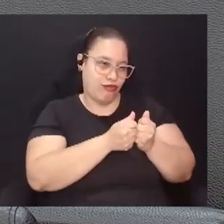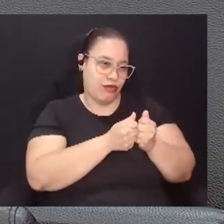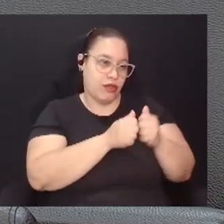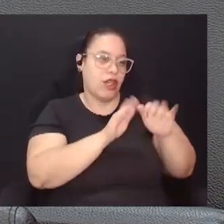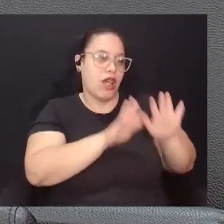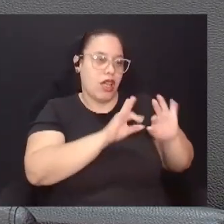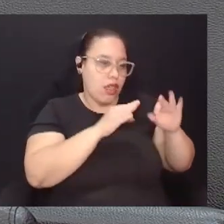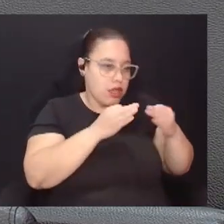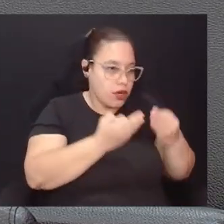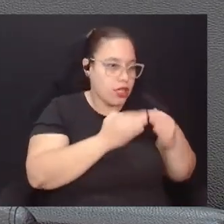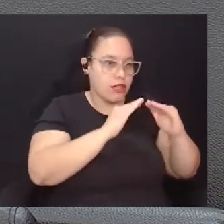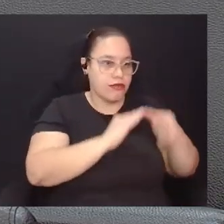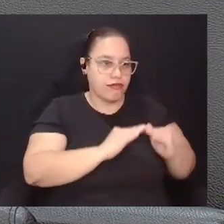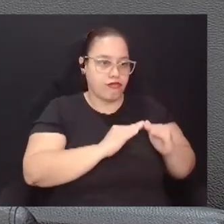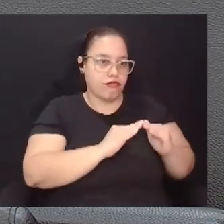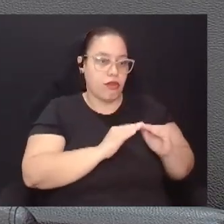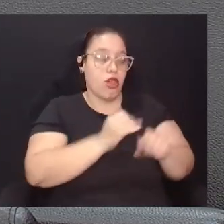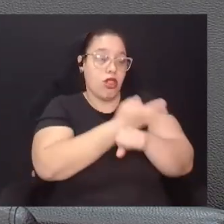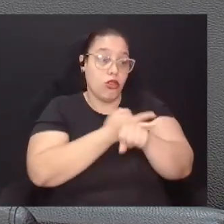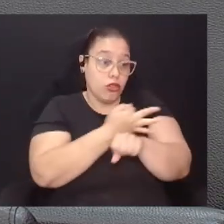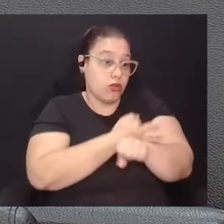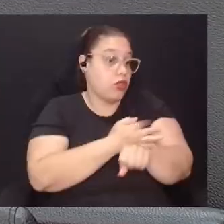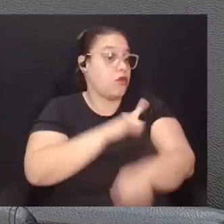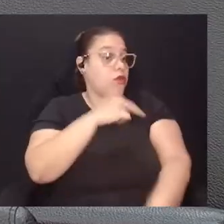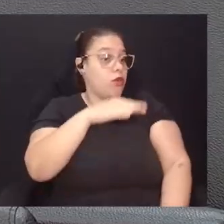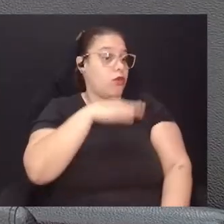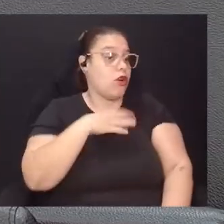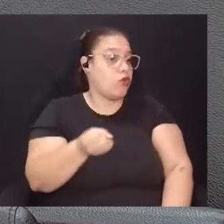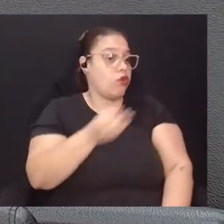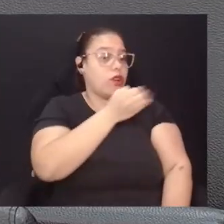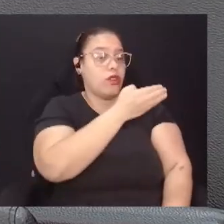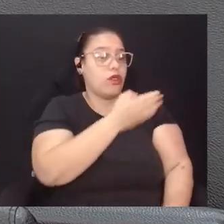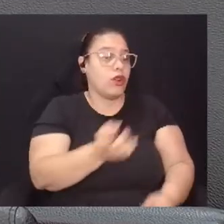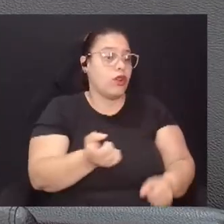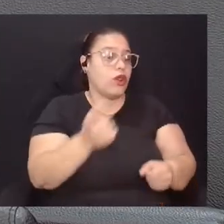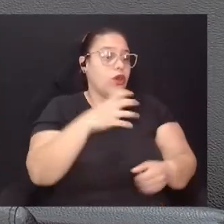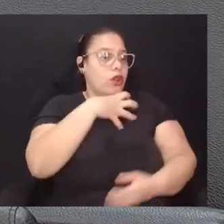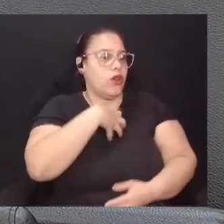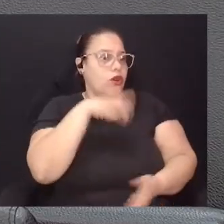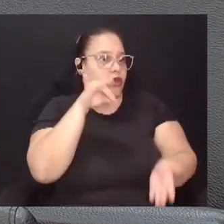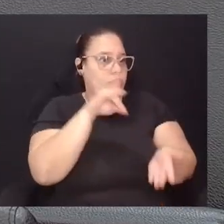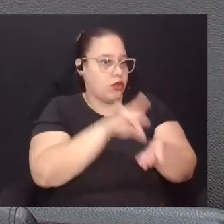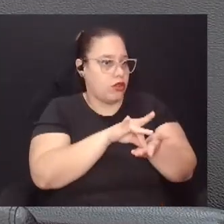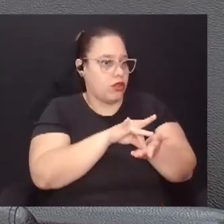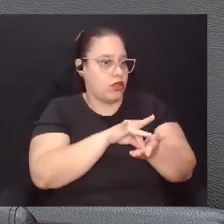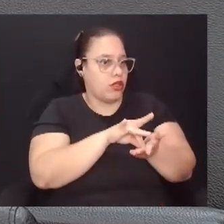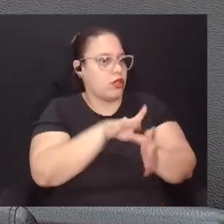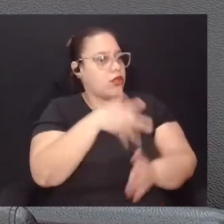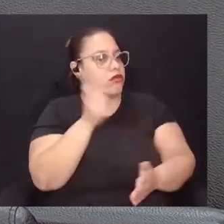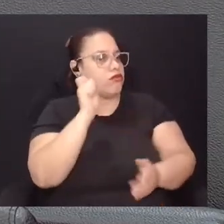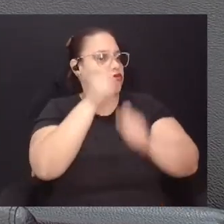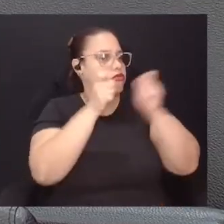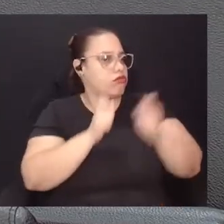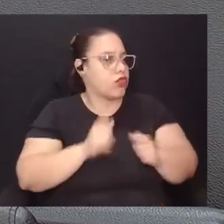mais no ambiente familiar, até mesmo estão de férias, foram para outras cidades. Então, quando elas vão sentir de fato isso, é